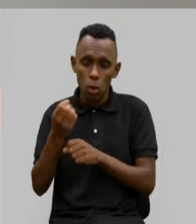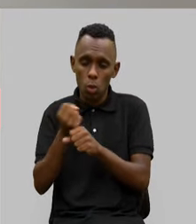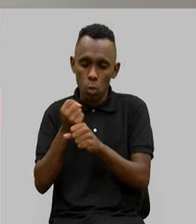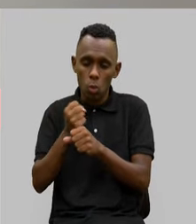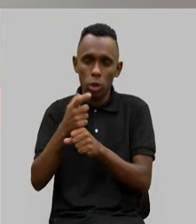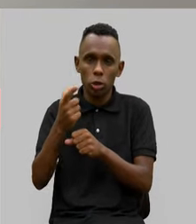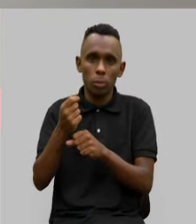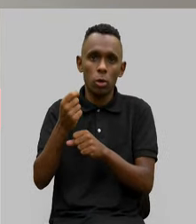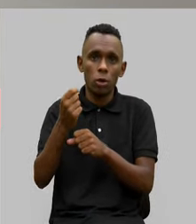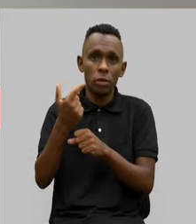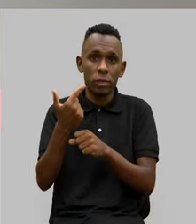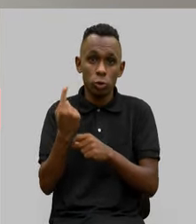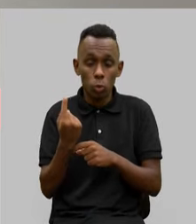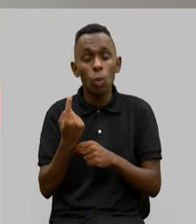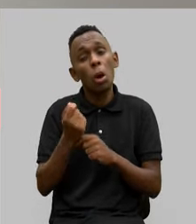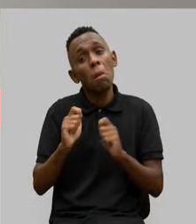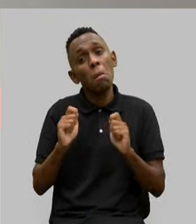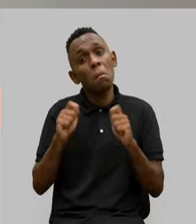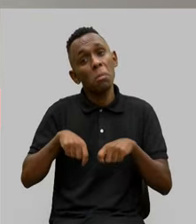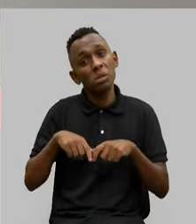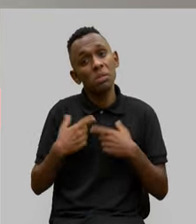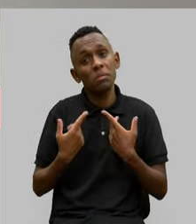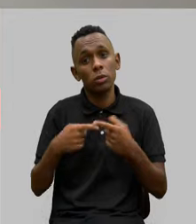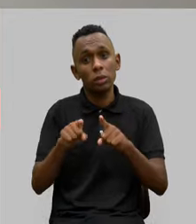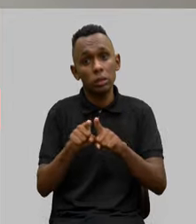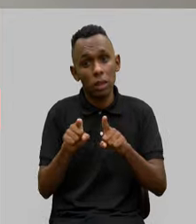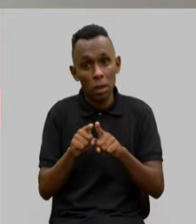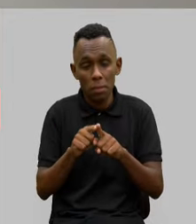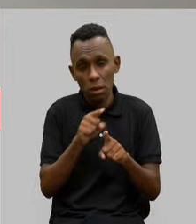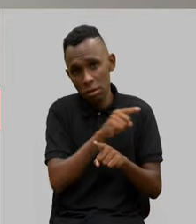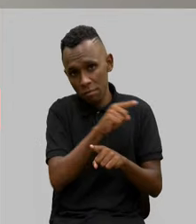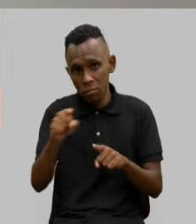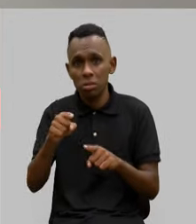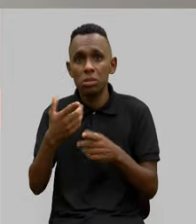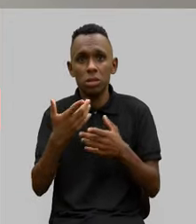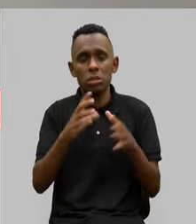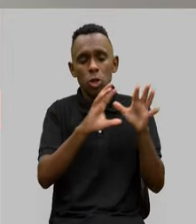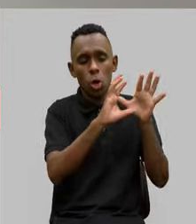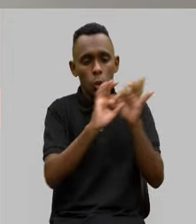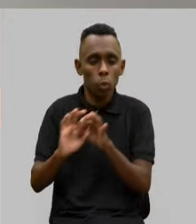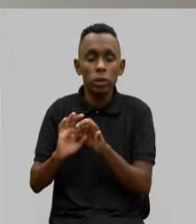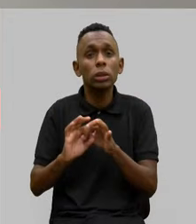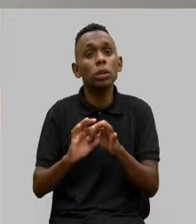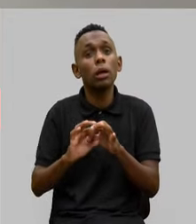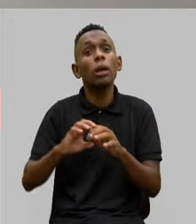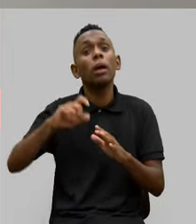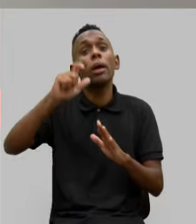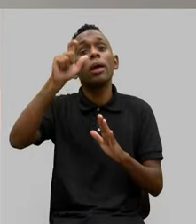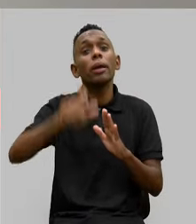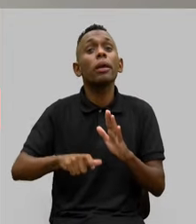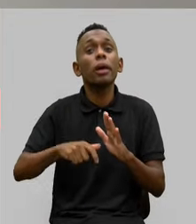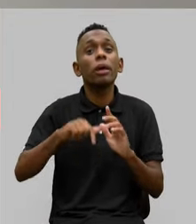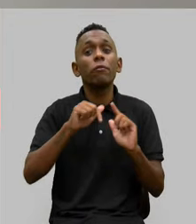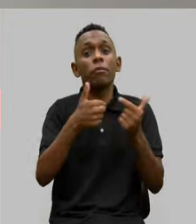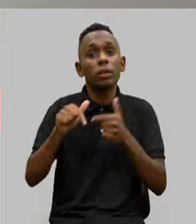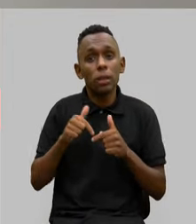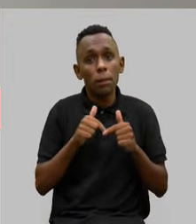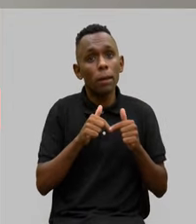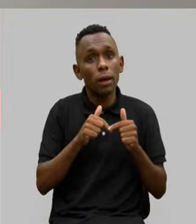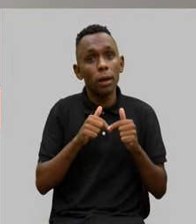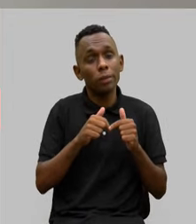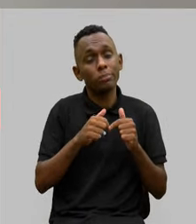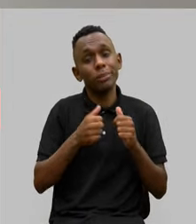2021 e pode ser que tenha e vocês fizeram muito contexto quem vá atuar para que ele saia